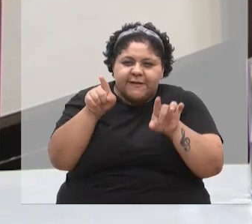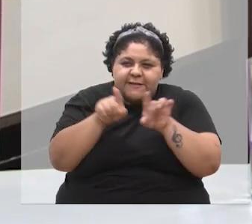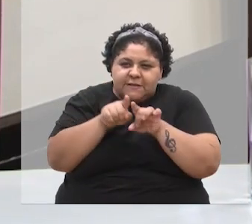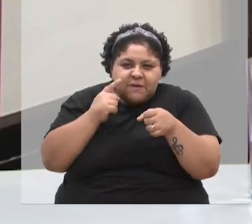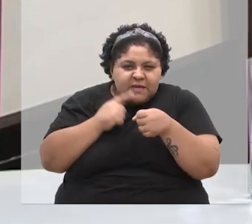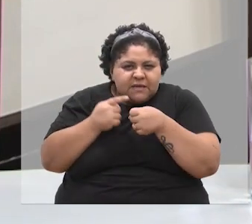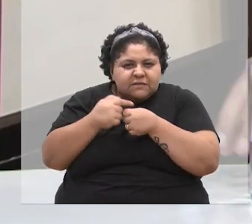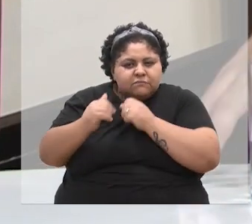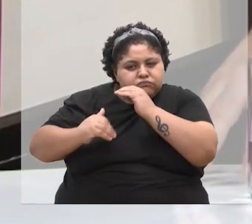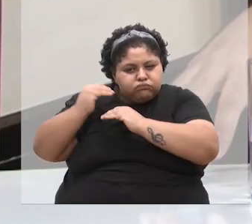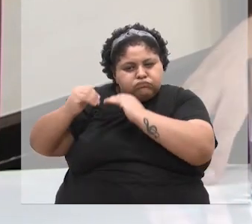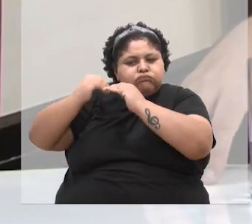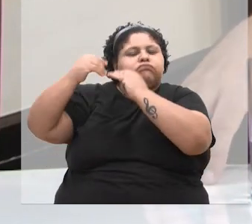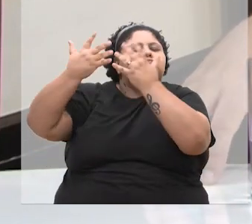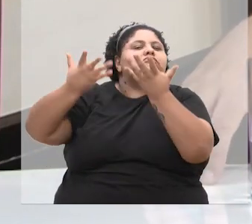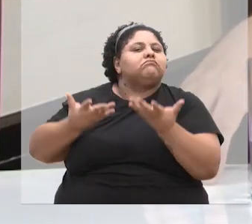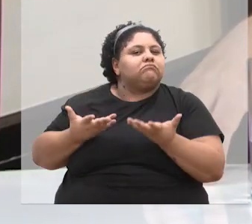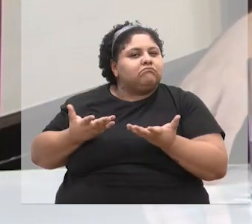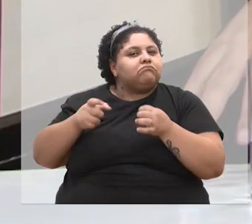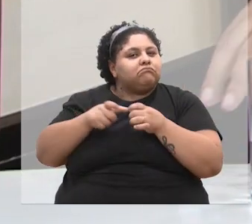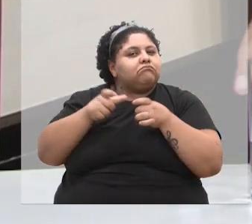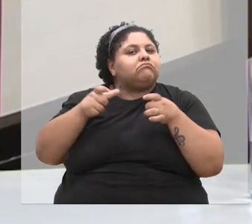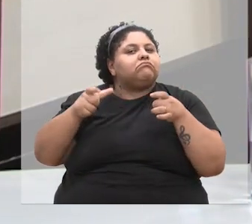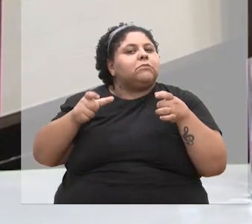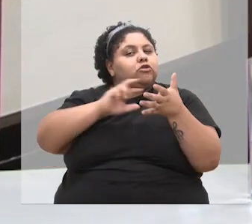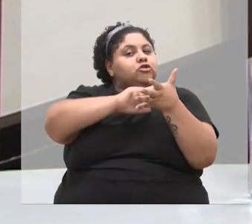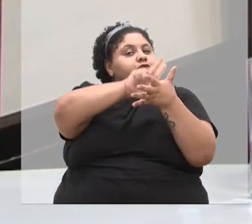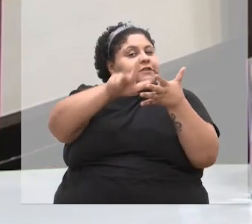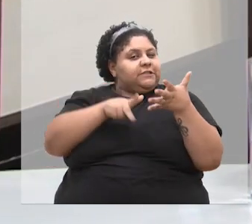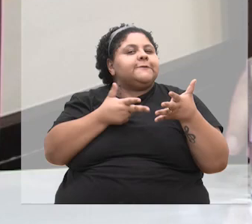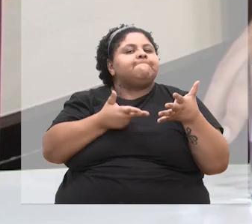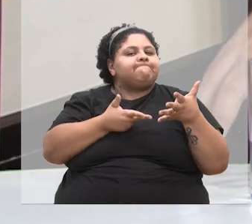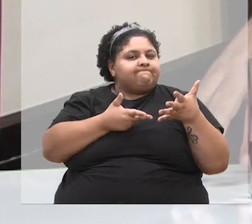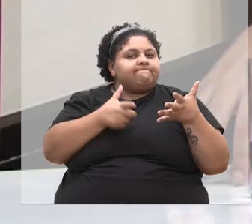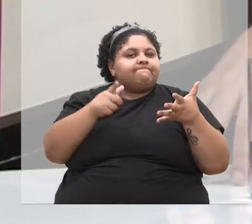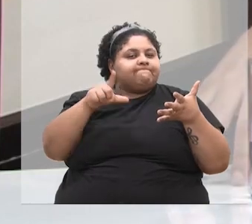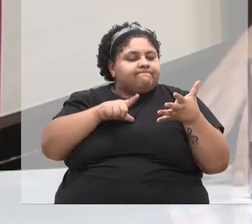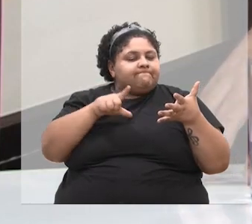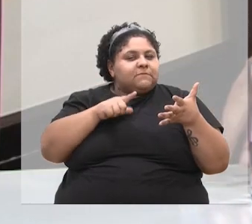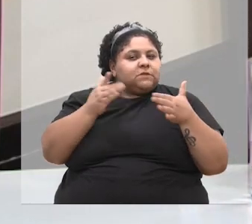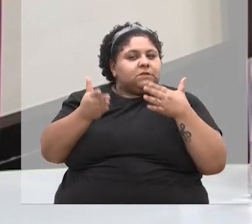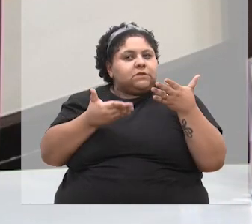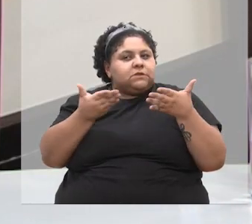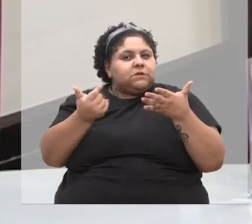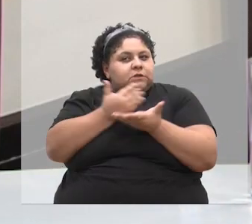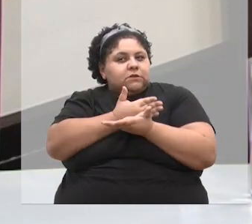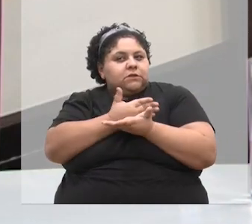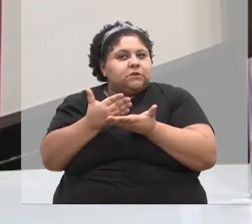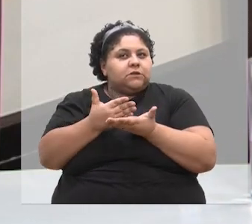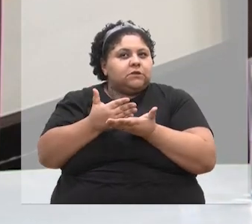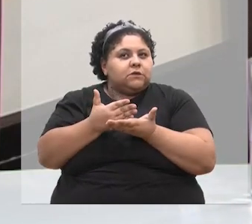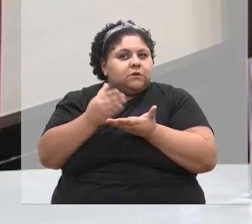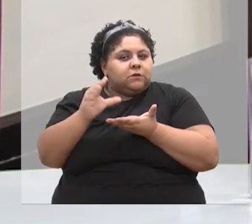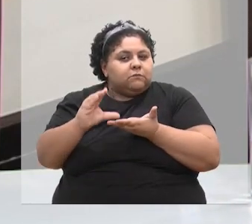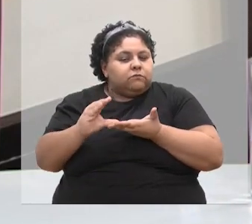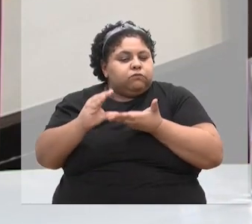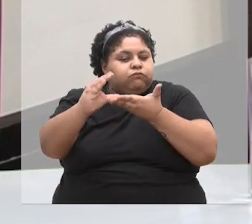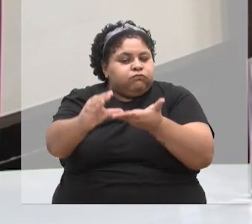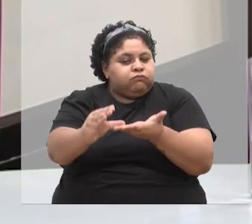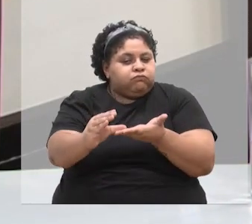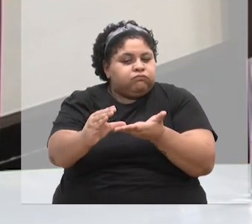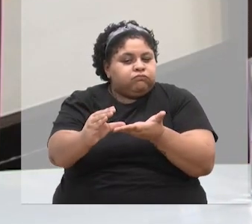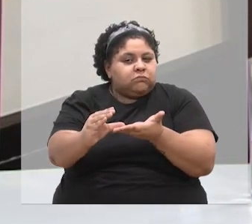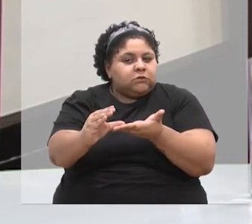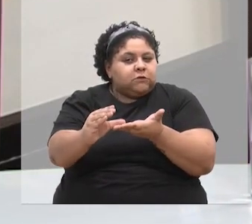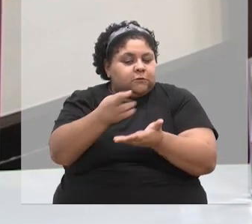deparando com isso e a cidade progride nesse sentido. Cada vez maior diversidade. A senhora também entende que daqui a pouco essa iniciativa